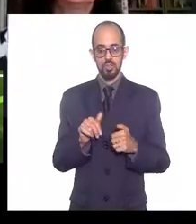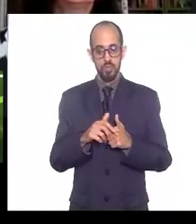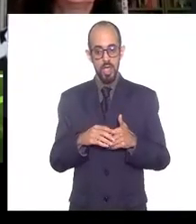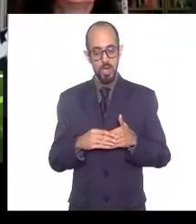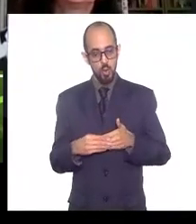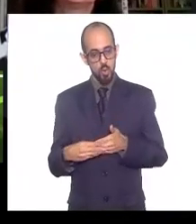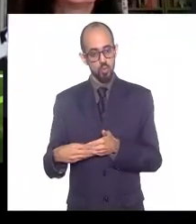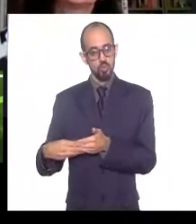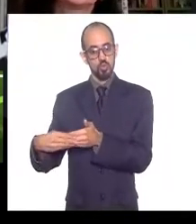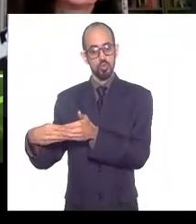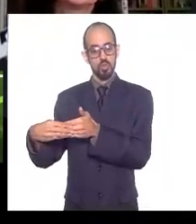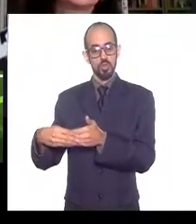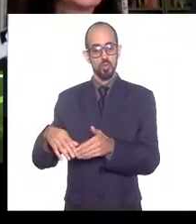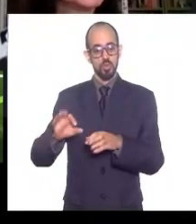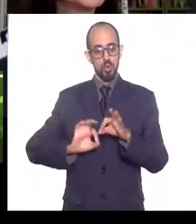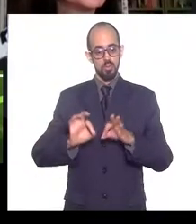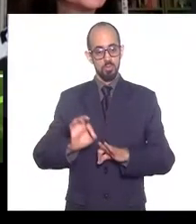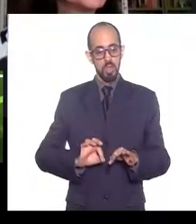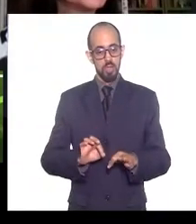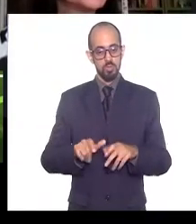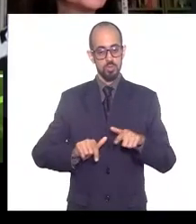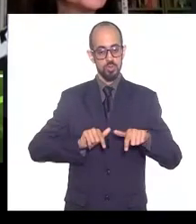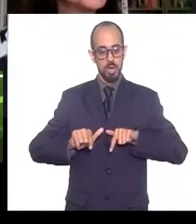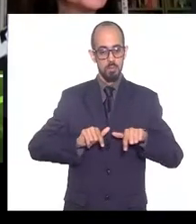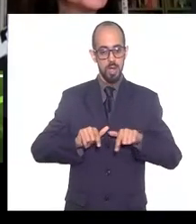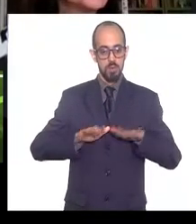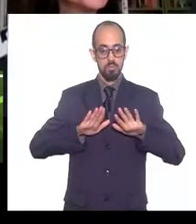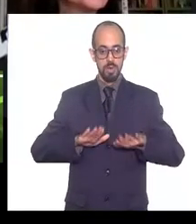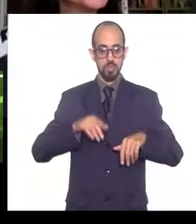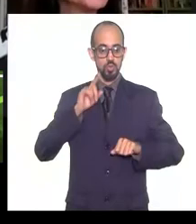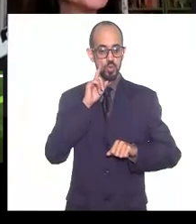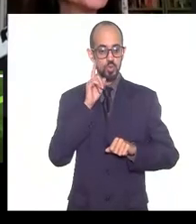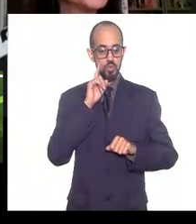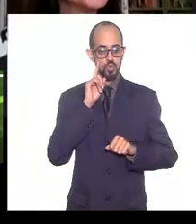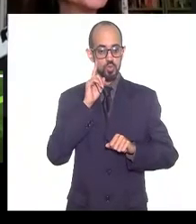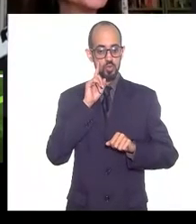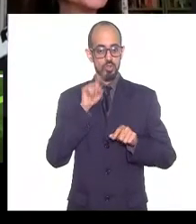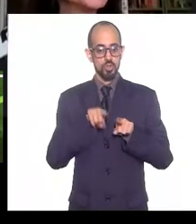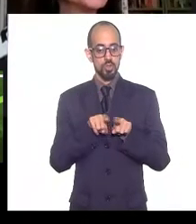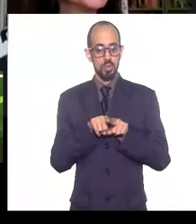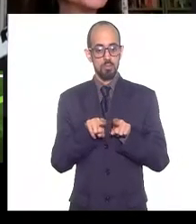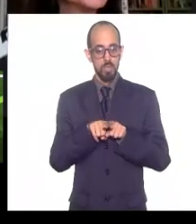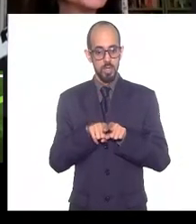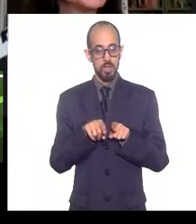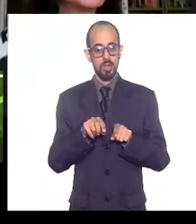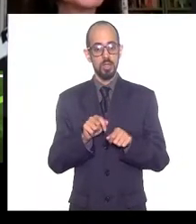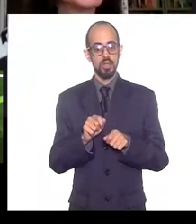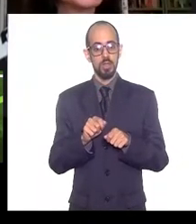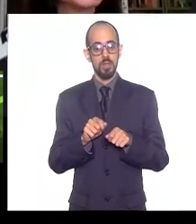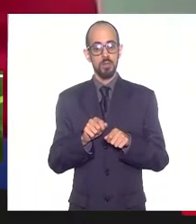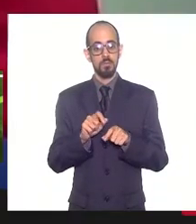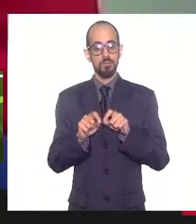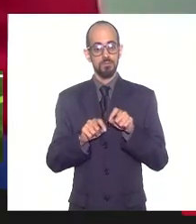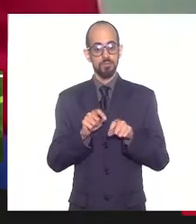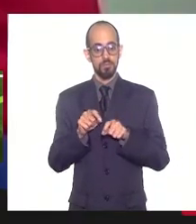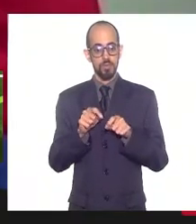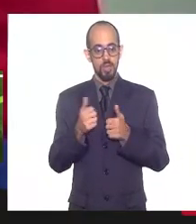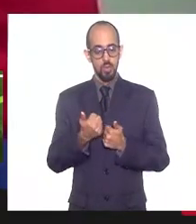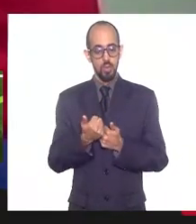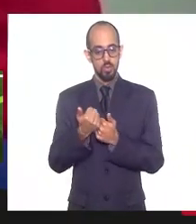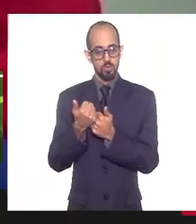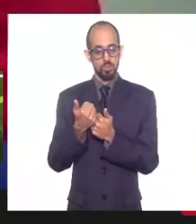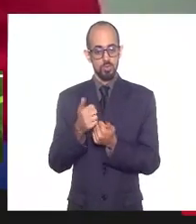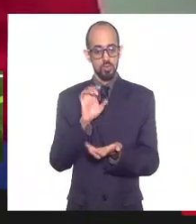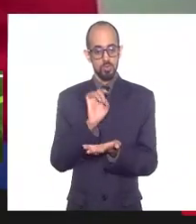conduzindo através de um plano de trabalho, mas a cada dia, a partir da contribuição